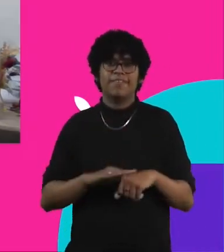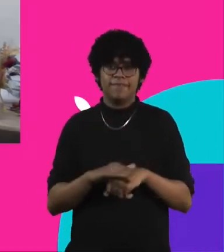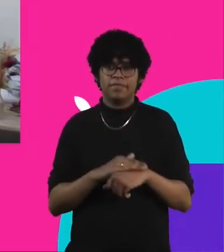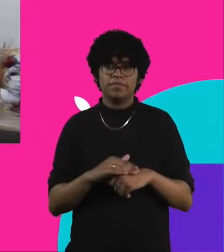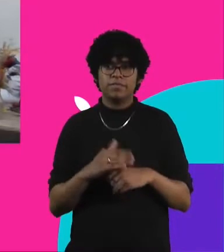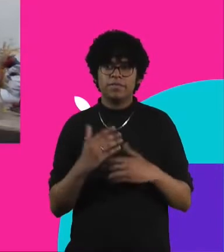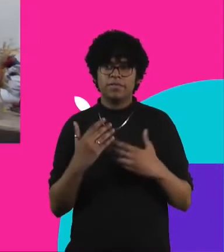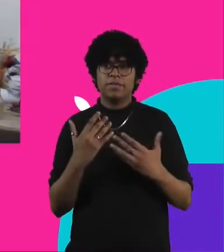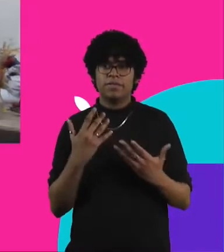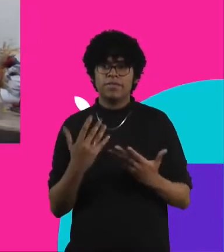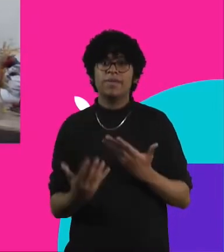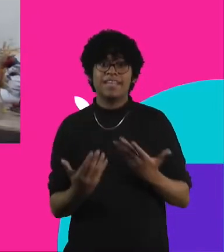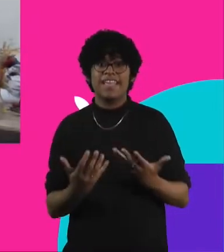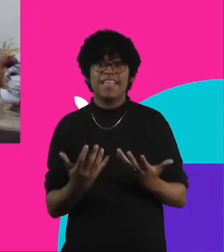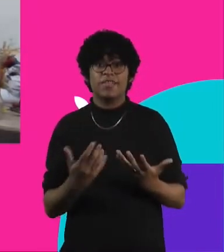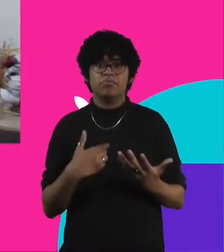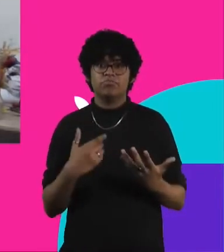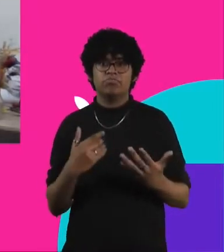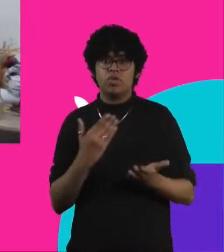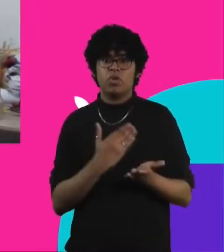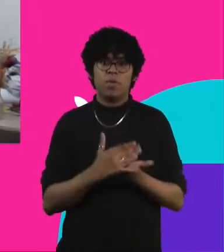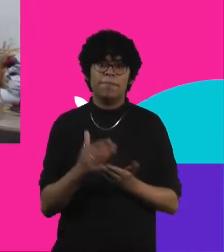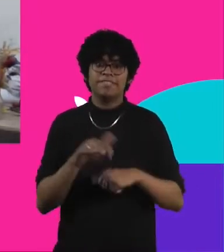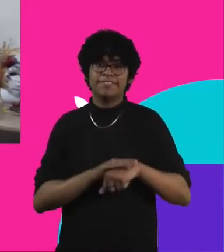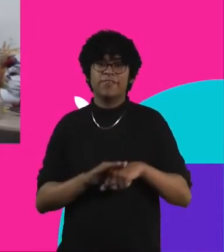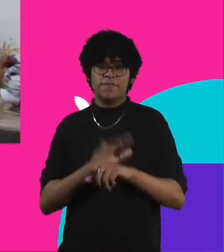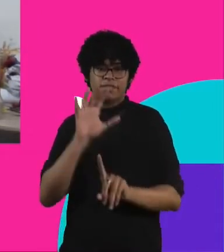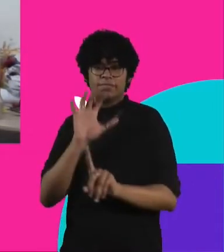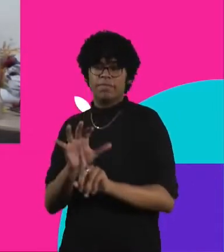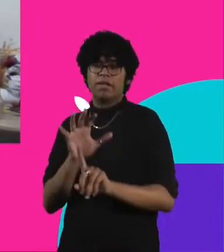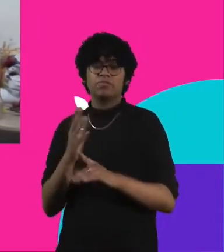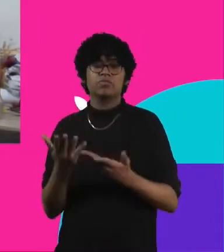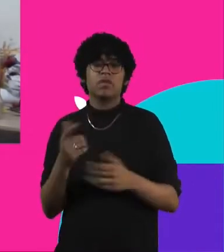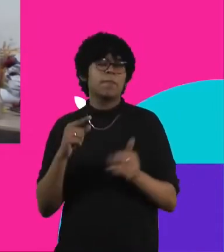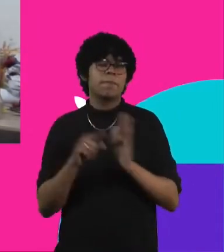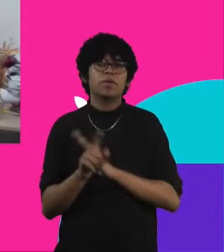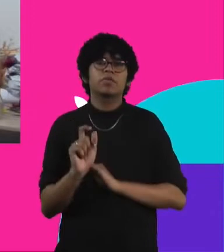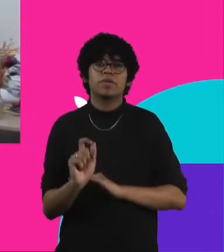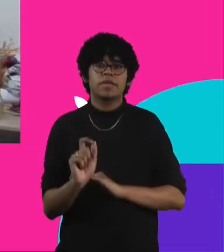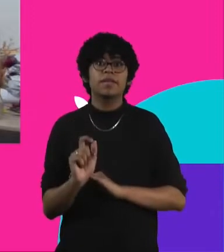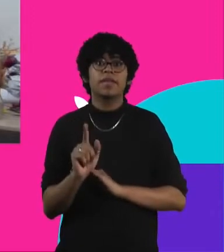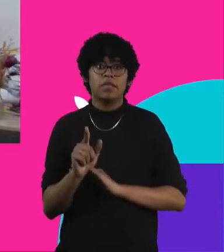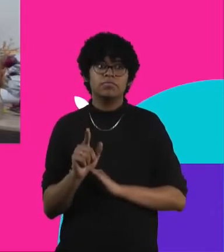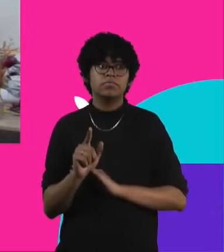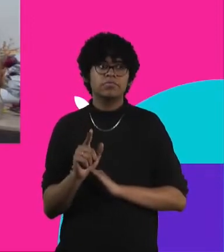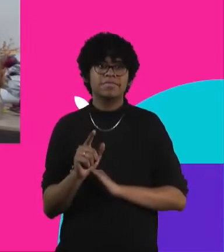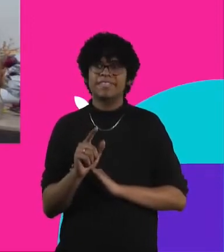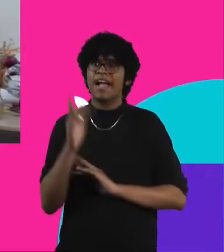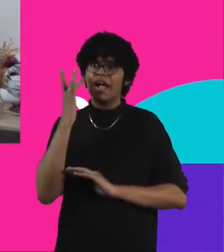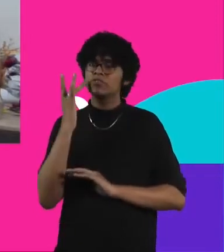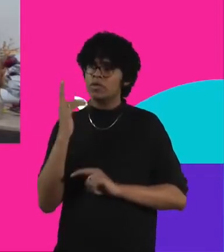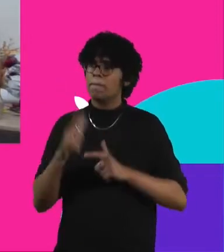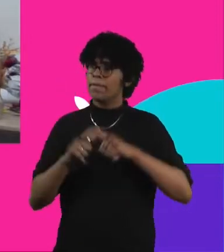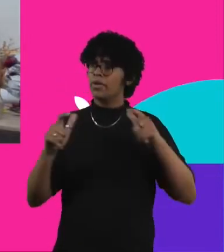né, introduzir essa conversa sobre mensuração de impacto. Uma pergunta que eu imagino que deva ser uma grande dúvida do pessoal